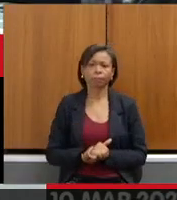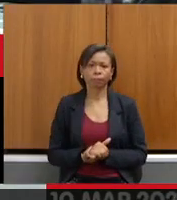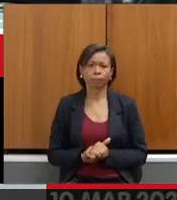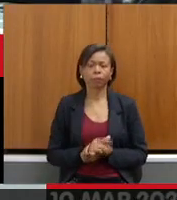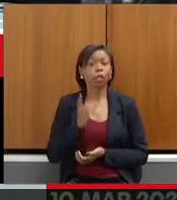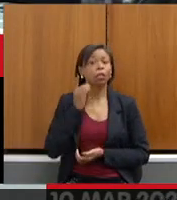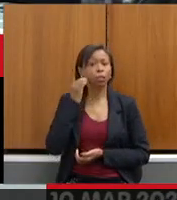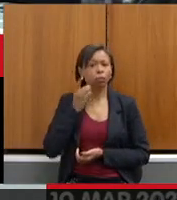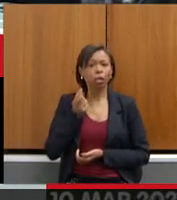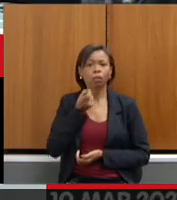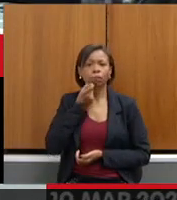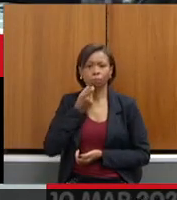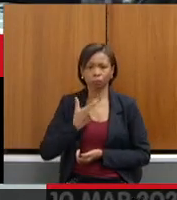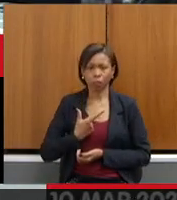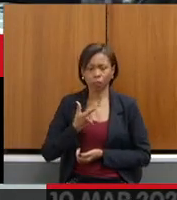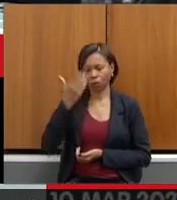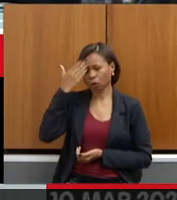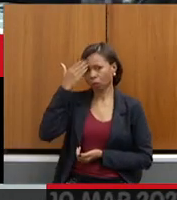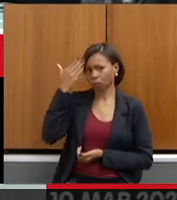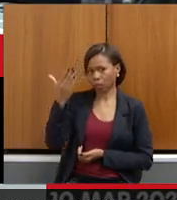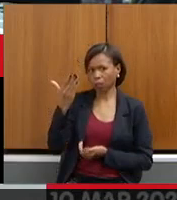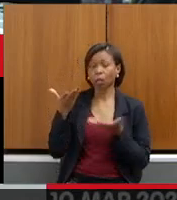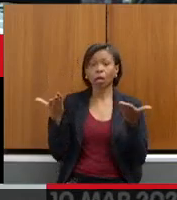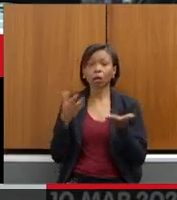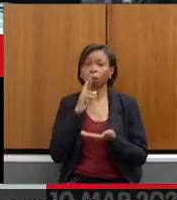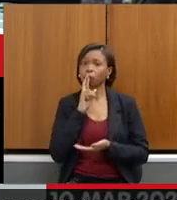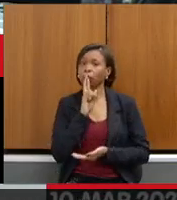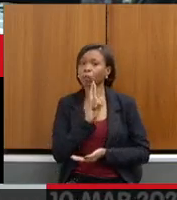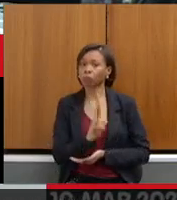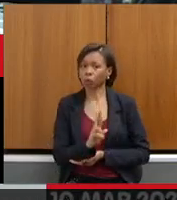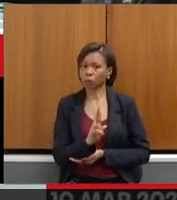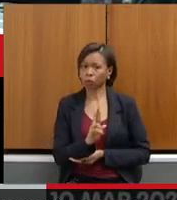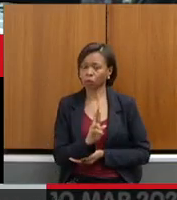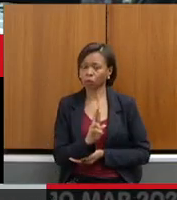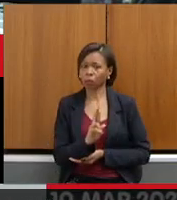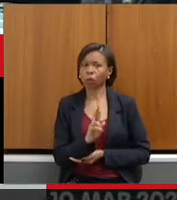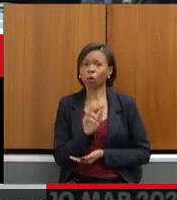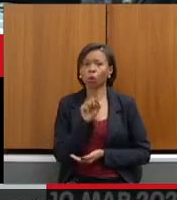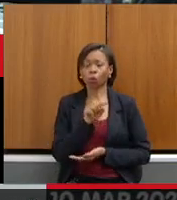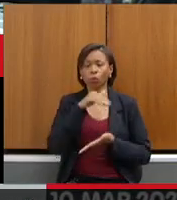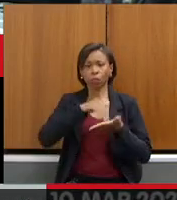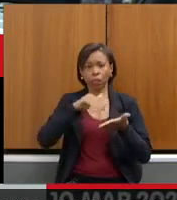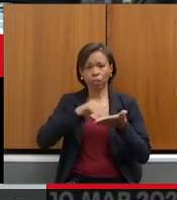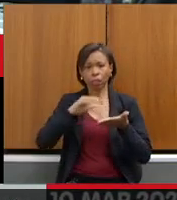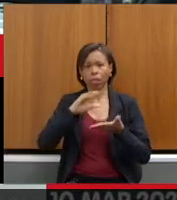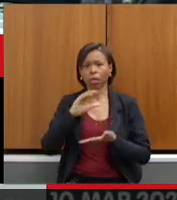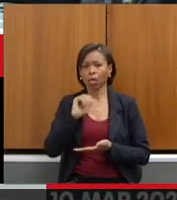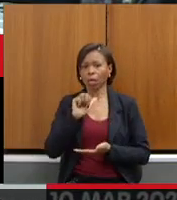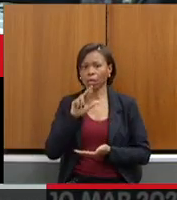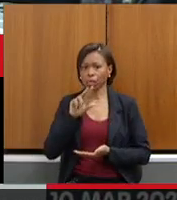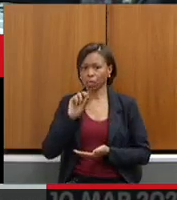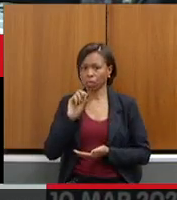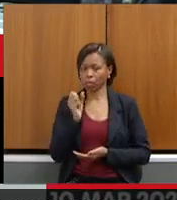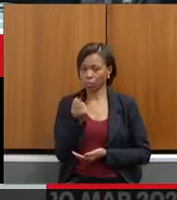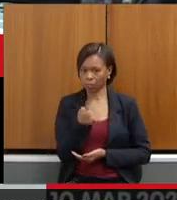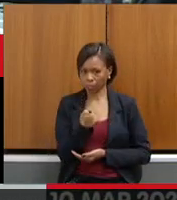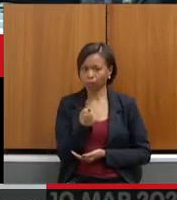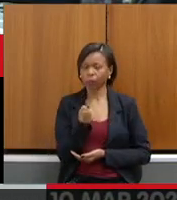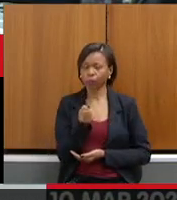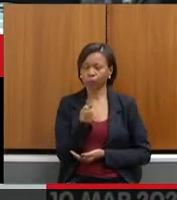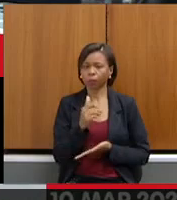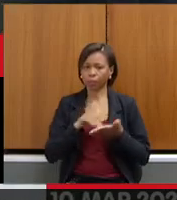Deputado João Vitor Xavier com a palavra para a resposta aos questionamentos o secretário Carlos Eduardo Amaral